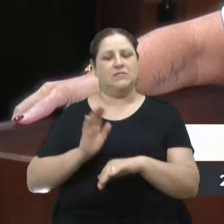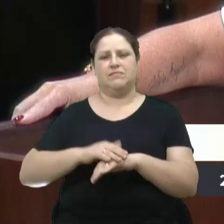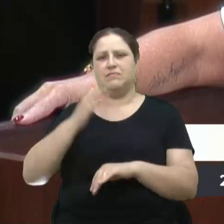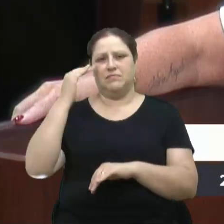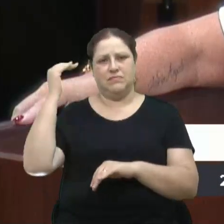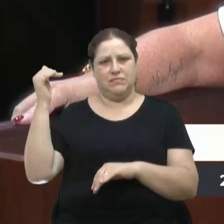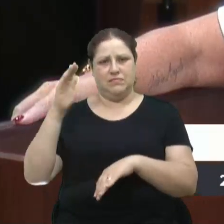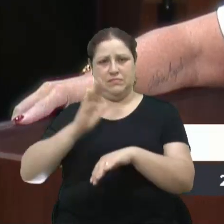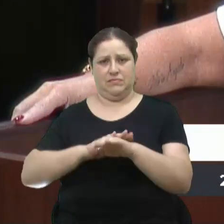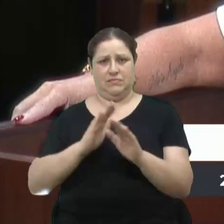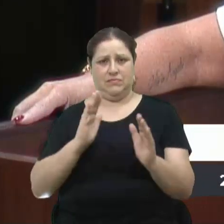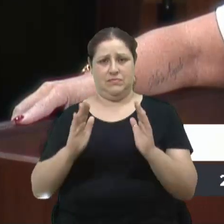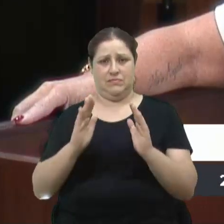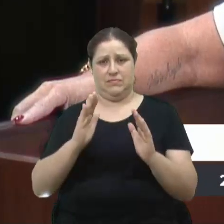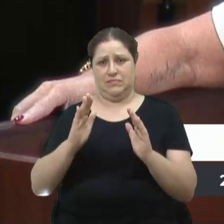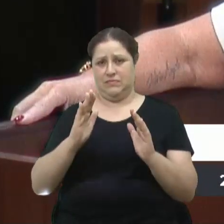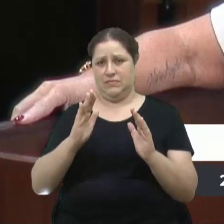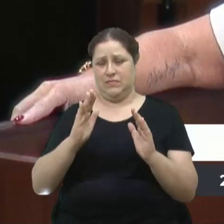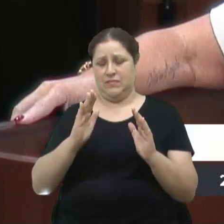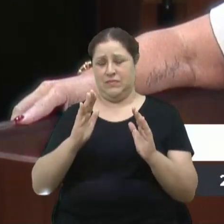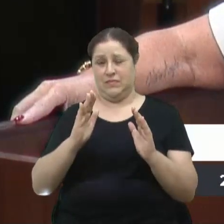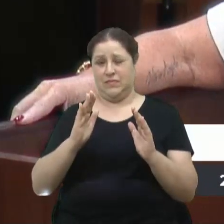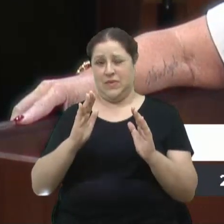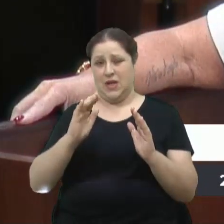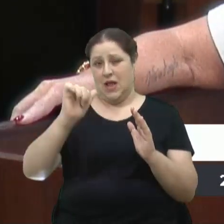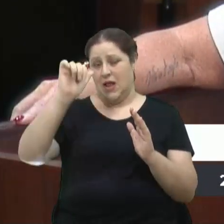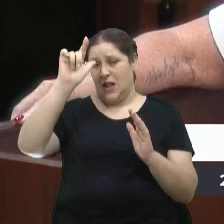Alemanha nazista, Olga Benário, foi a